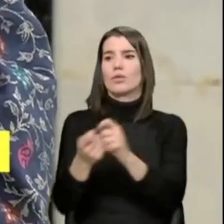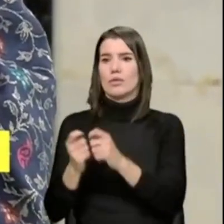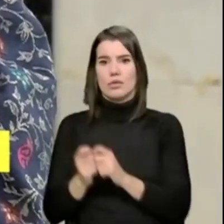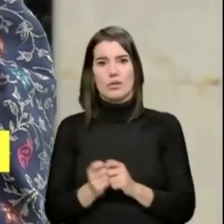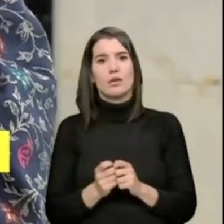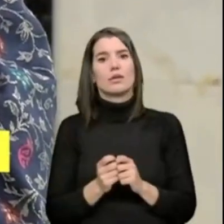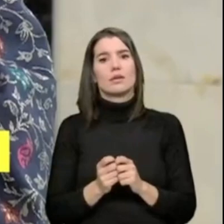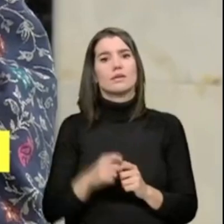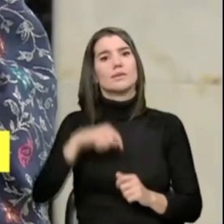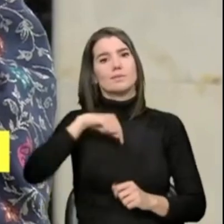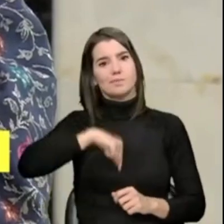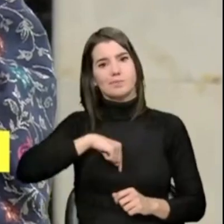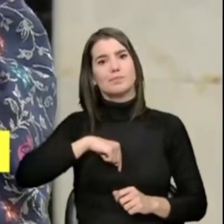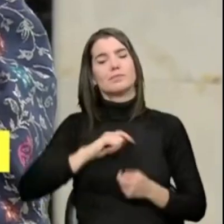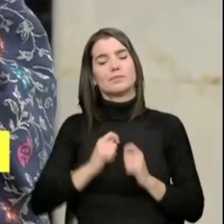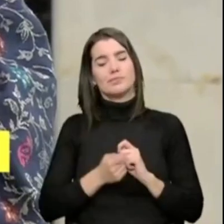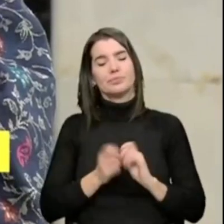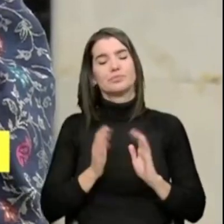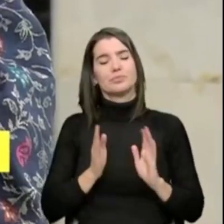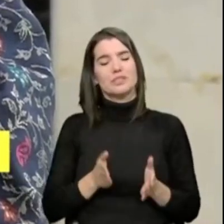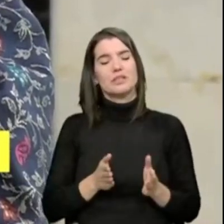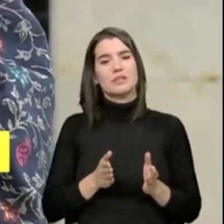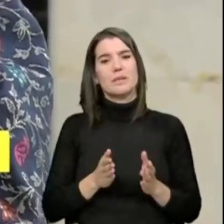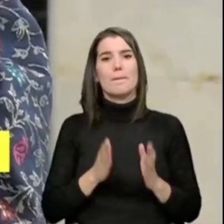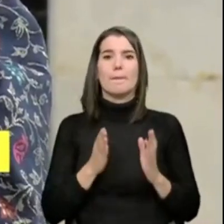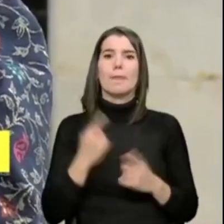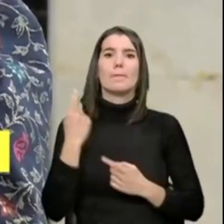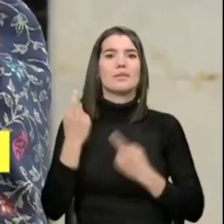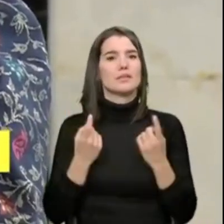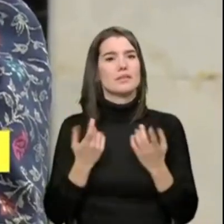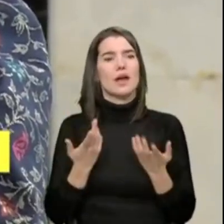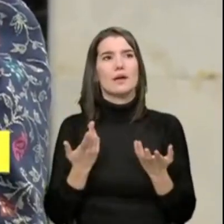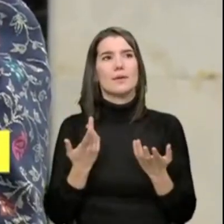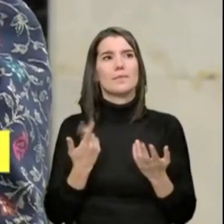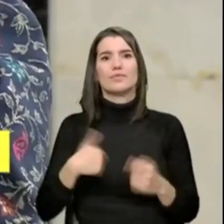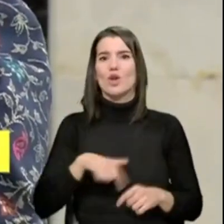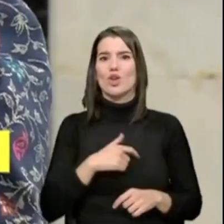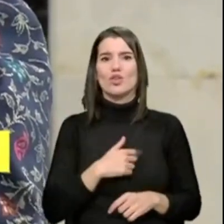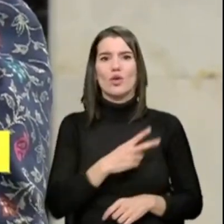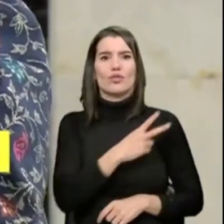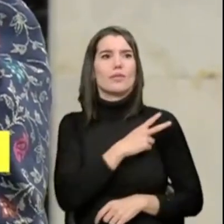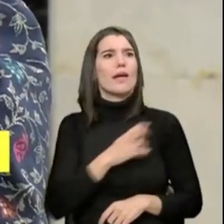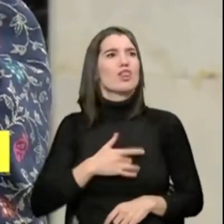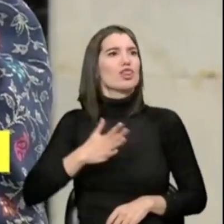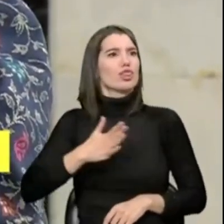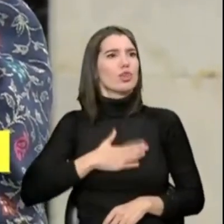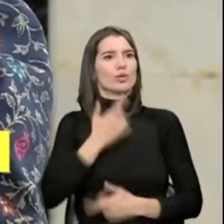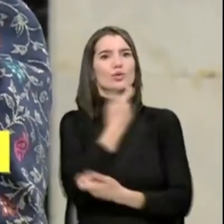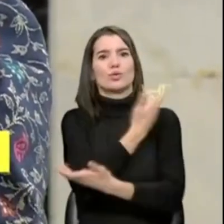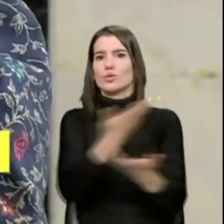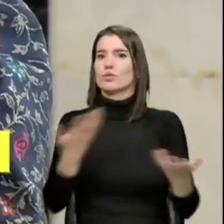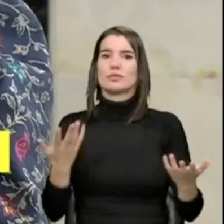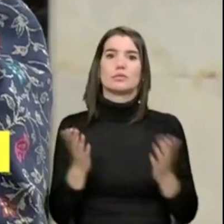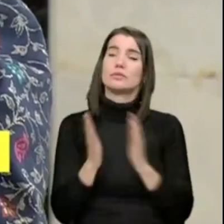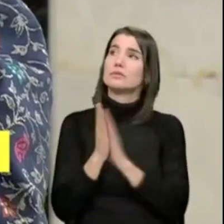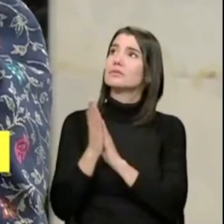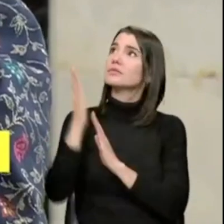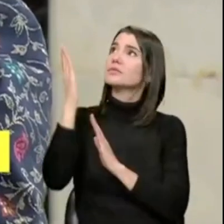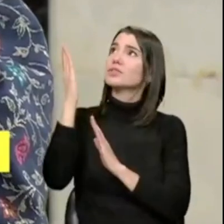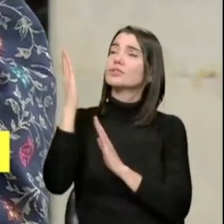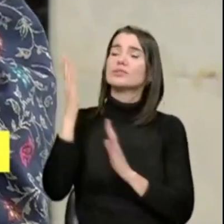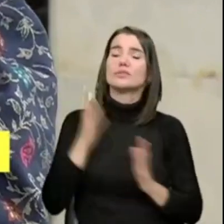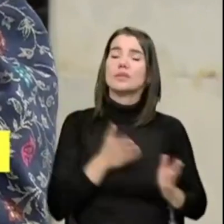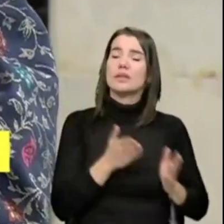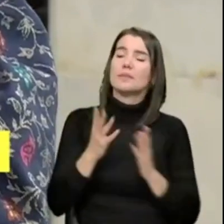é essa interiorização que temos de fazer. Temos de pensar que nós não somos donos disto, temos quem nos comanda, que é Deus, e, portanto, temos que ir a